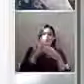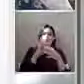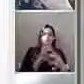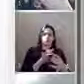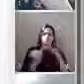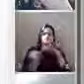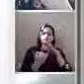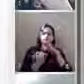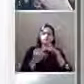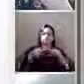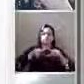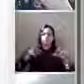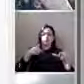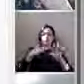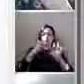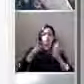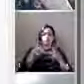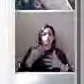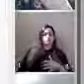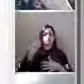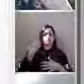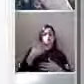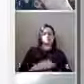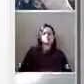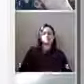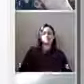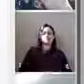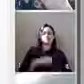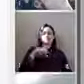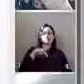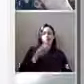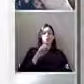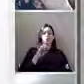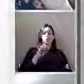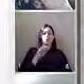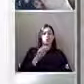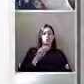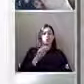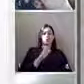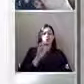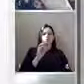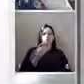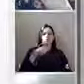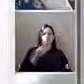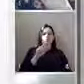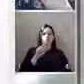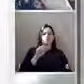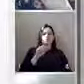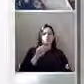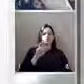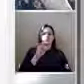procedência. A nota contrastiva, que é uma marca dessa teoria